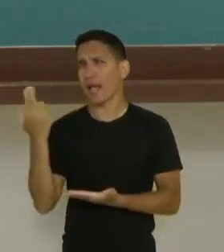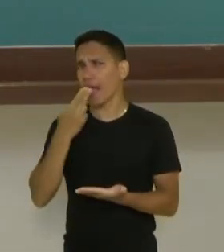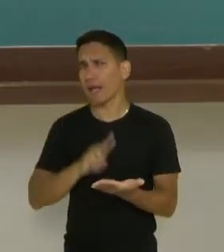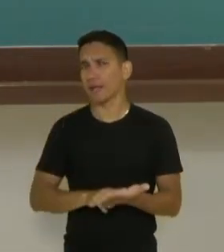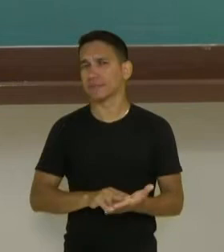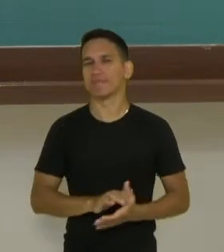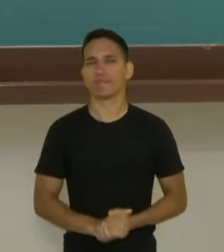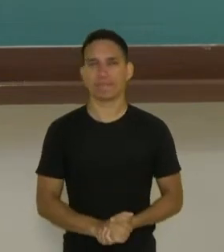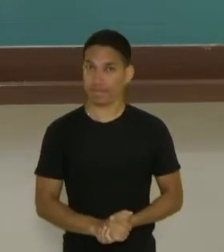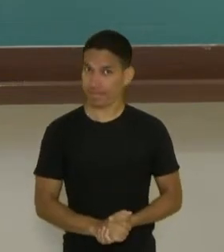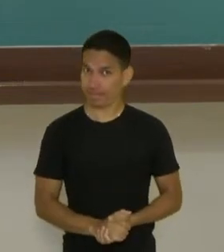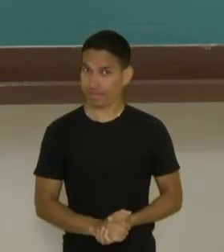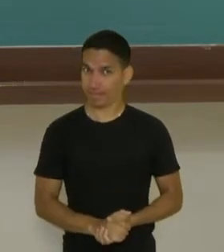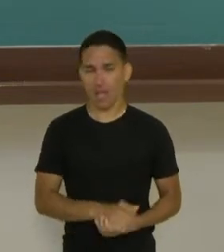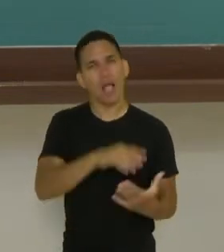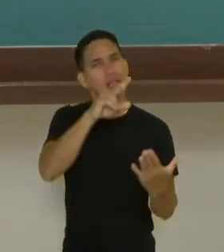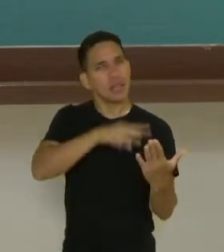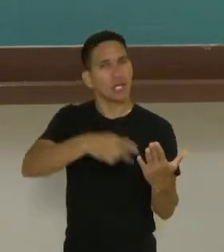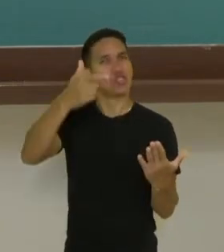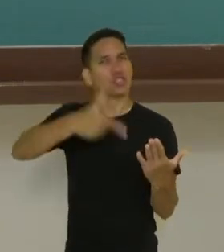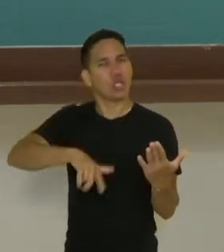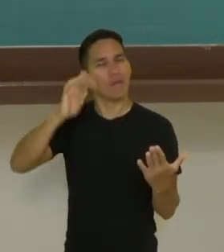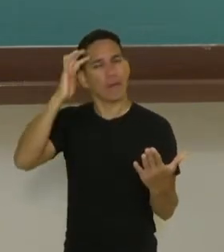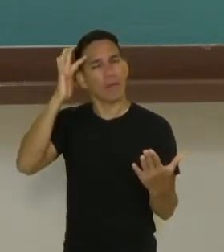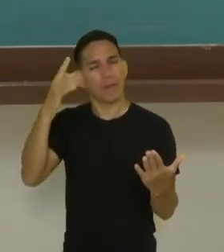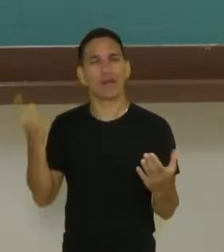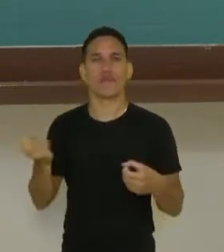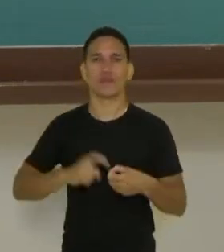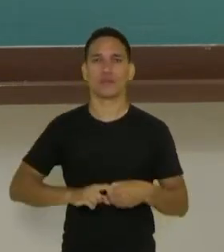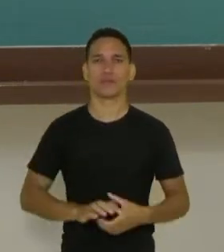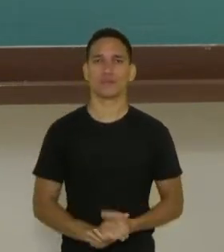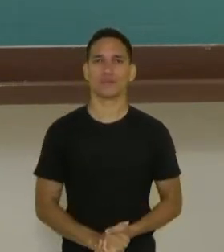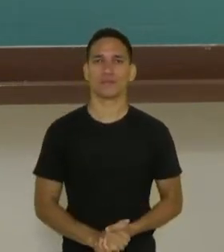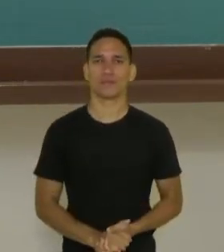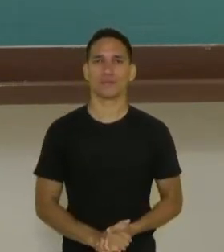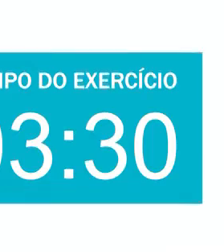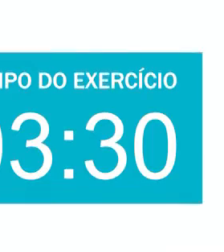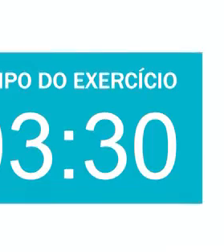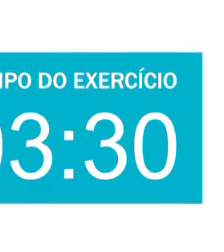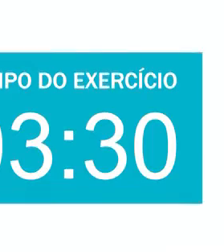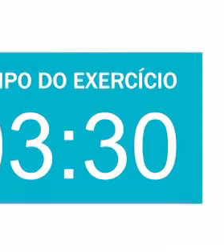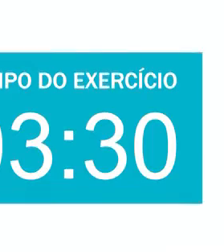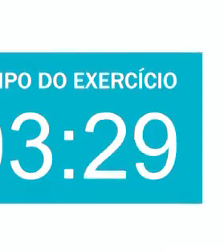leitor? Retome a leitura, pense um pouquinho e eu já retorno.